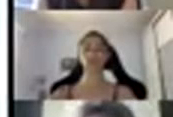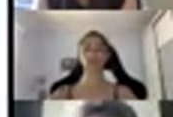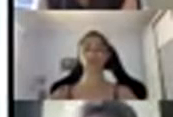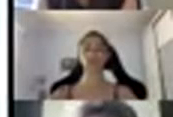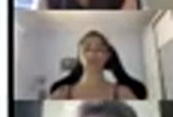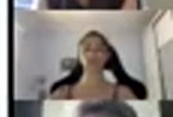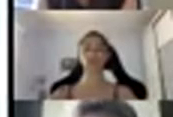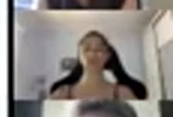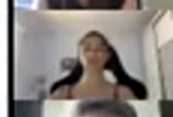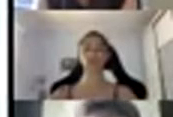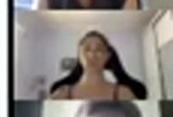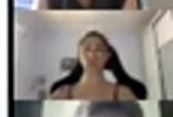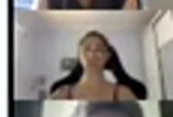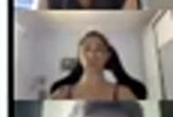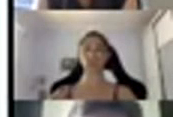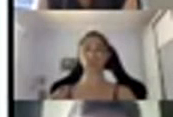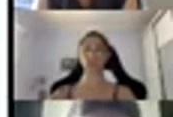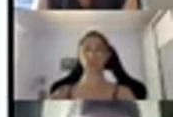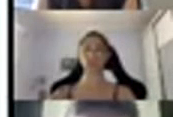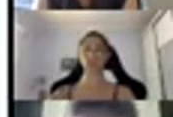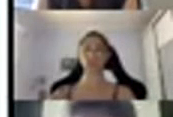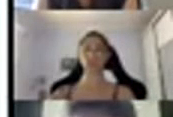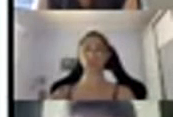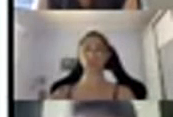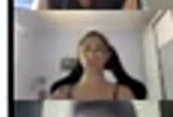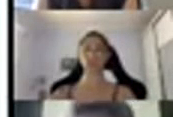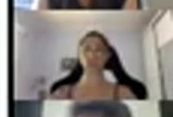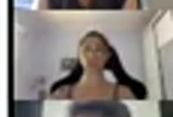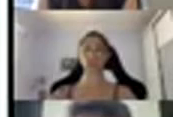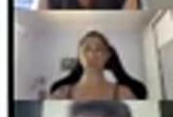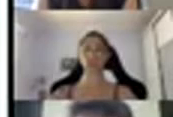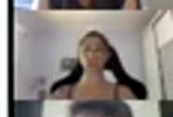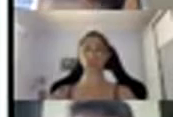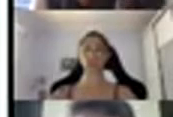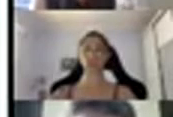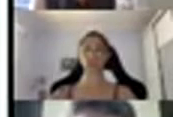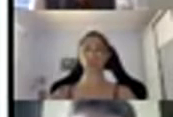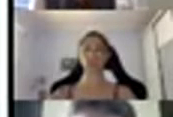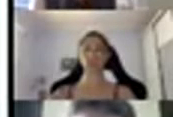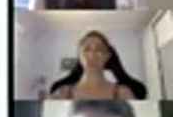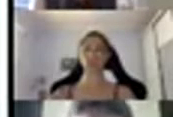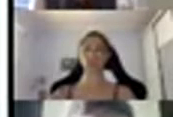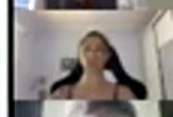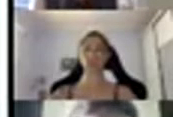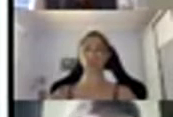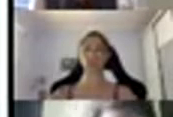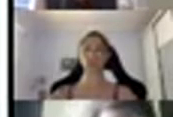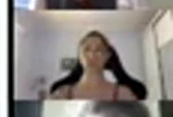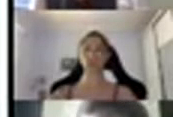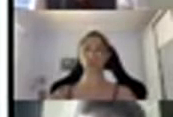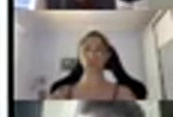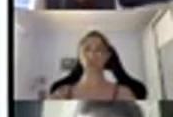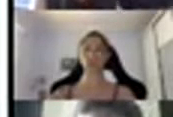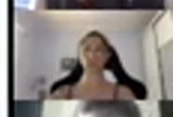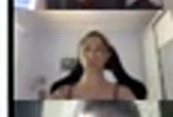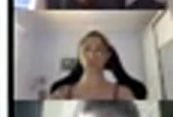Mas olha só, a rede pública da RMC, na semana que fechou, a